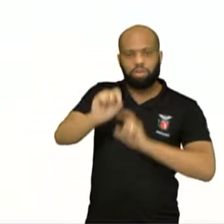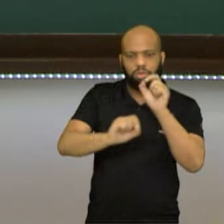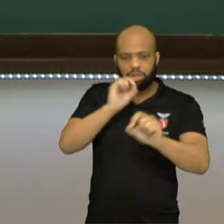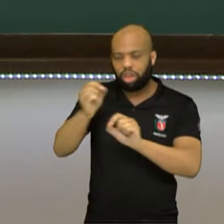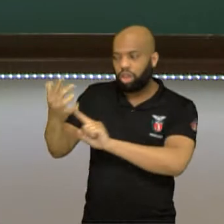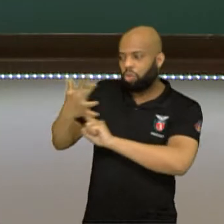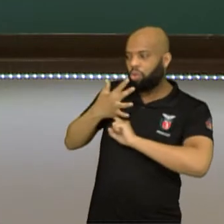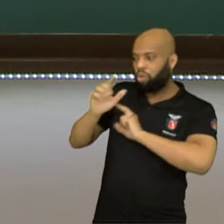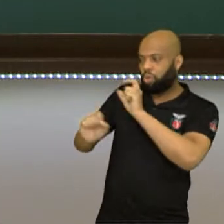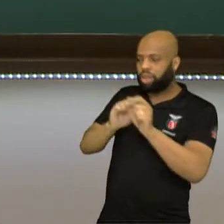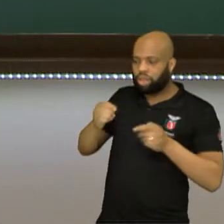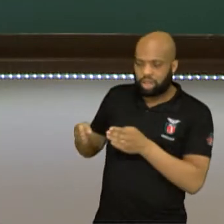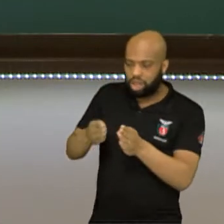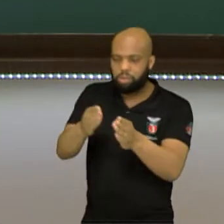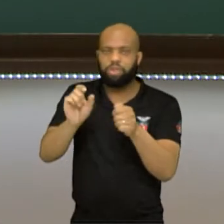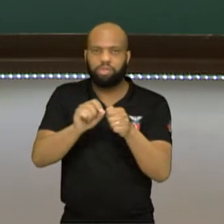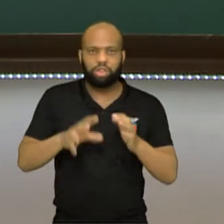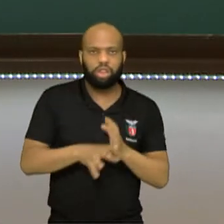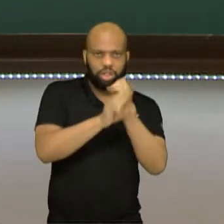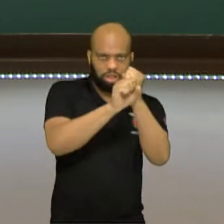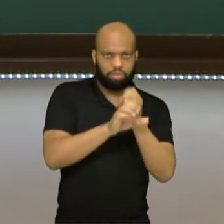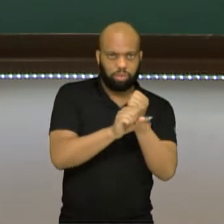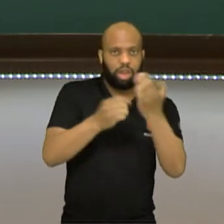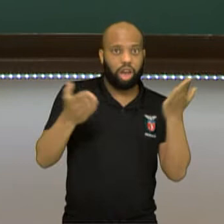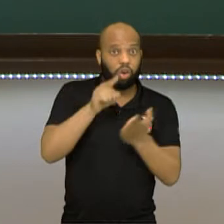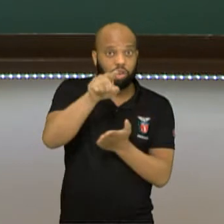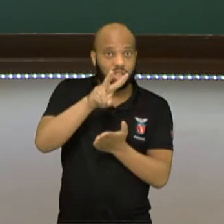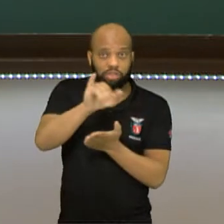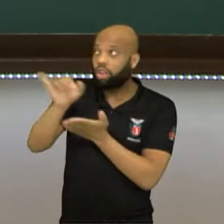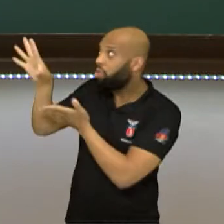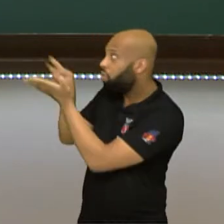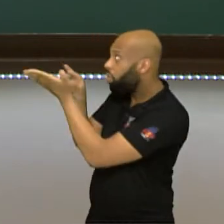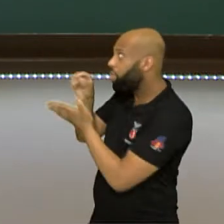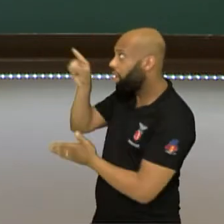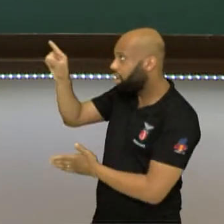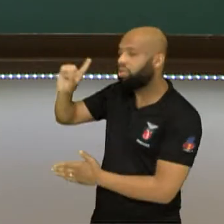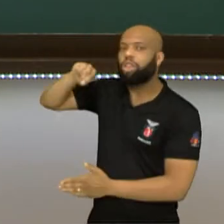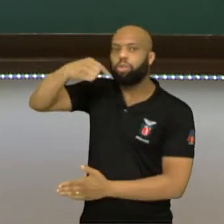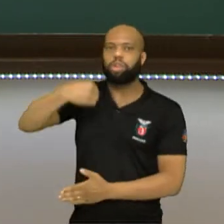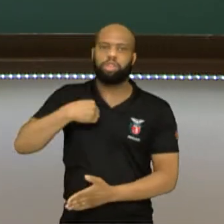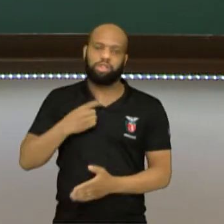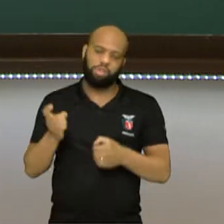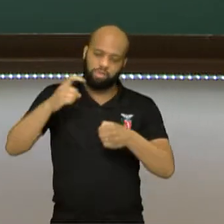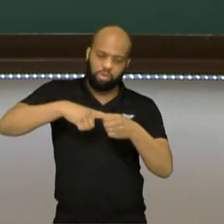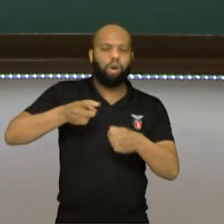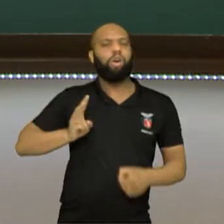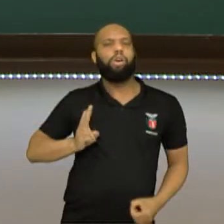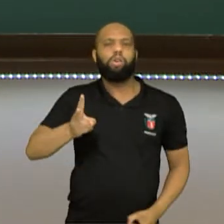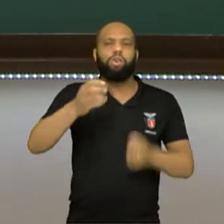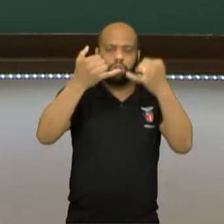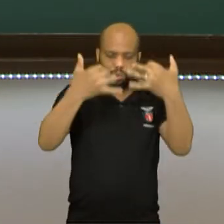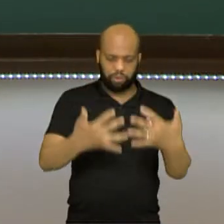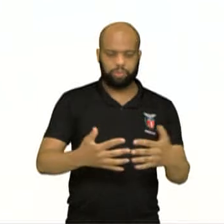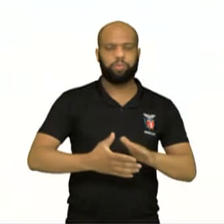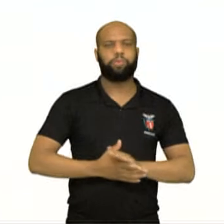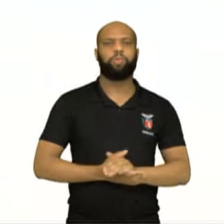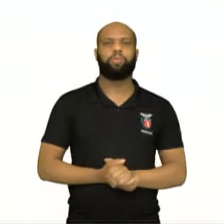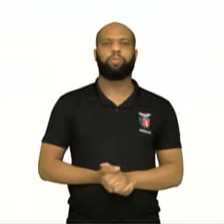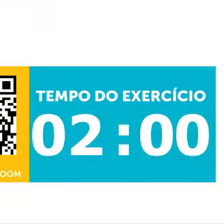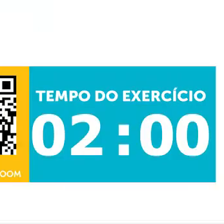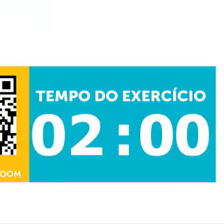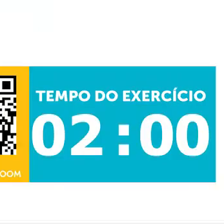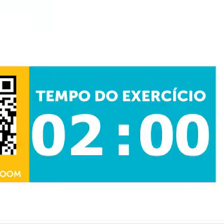para você qual o caminho deve ser tomado, tá? Então, eu vou esperar um pouquinho você copiar esse primeiro e esse segundo passo aqui e a gente já continua.